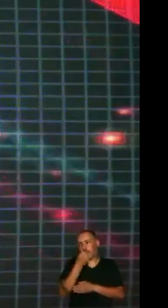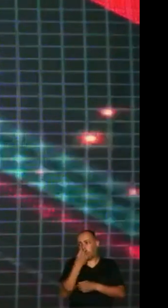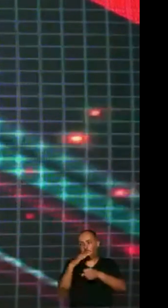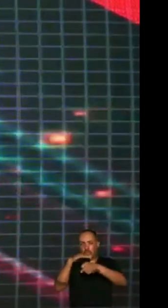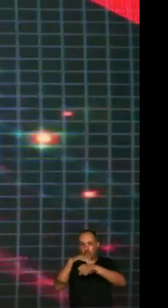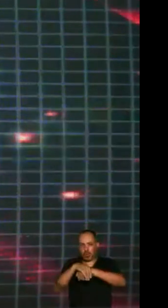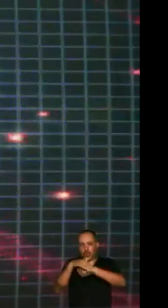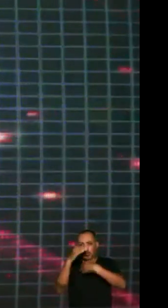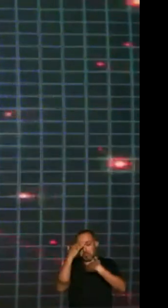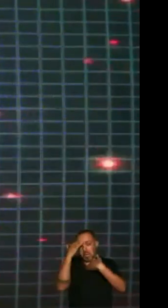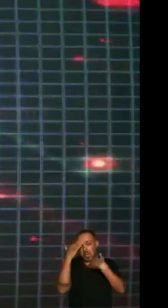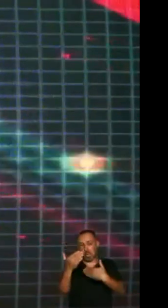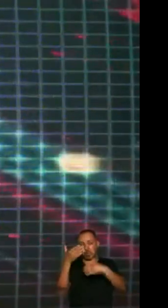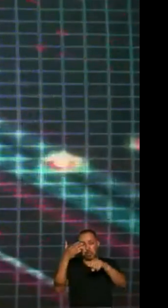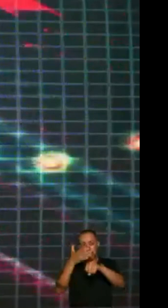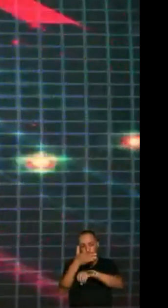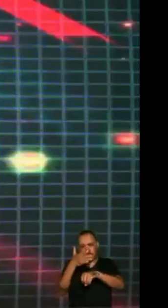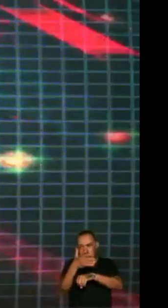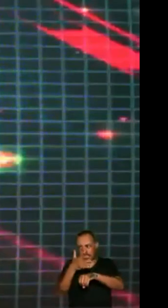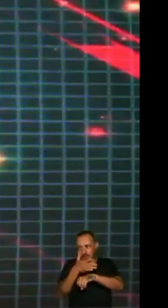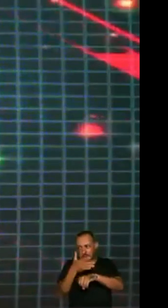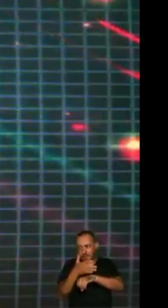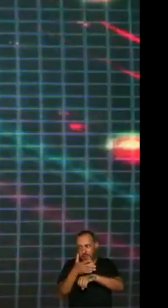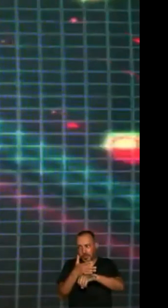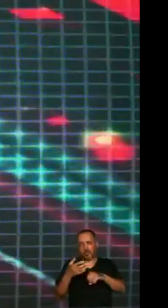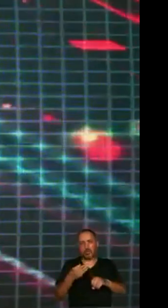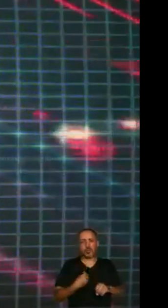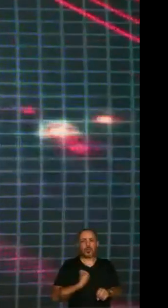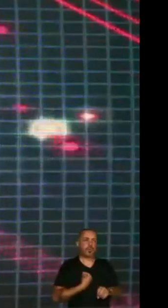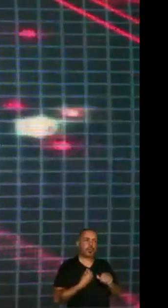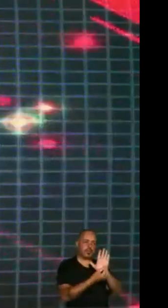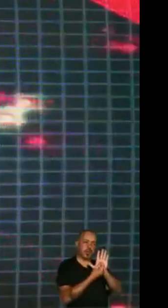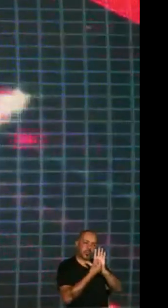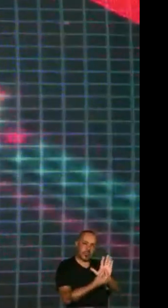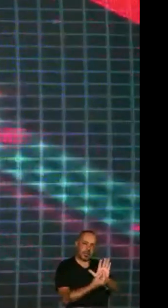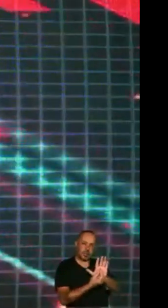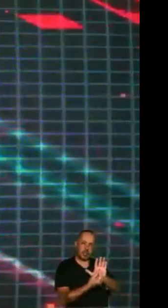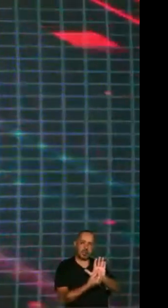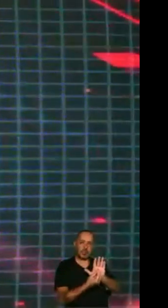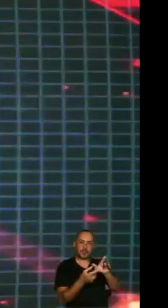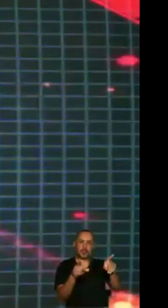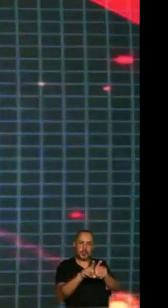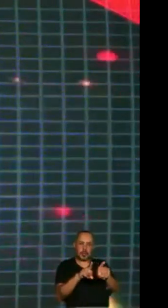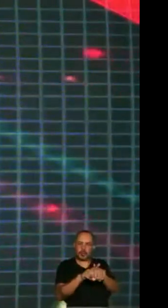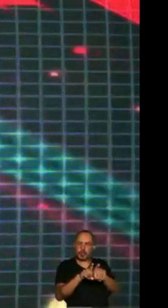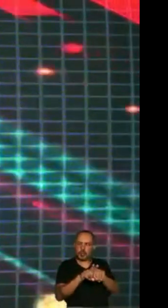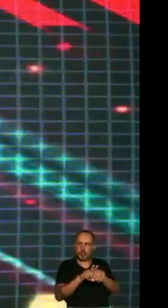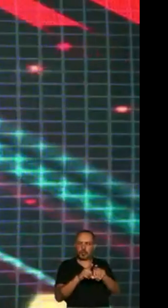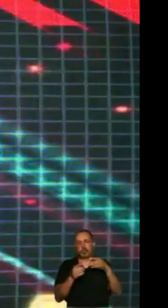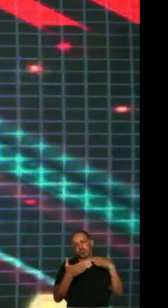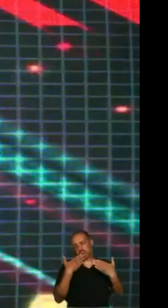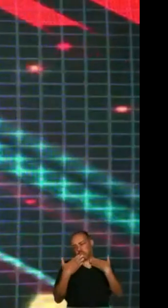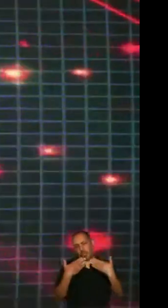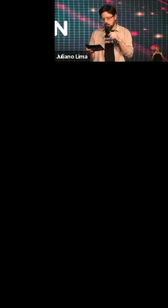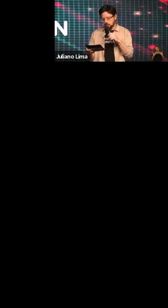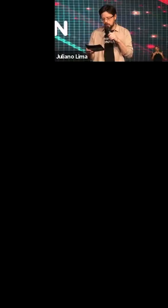pela sua participação. Queria que você já se apresentasse aí para a galera e em seguida também já puxa o papo com